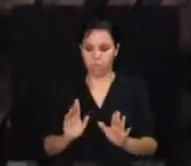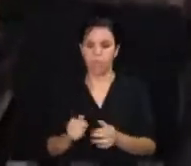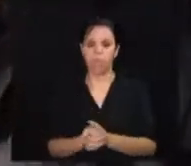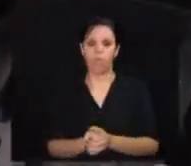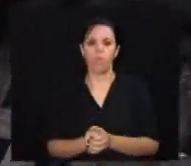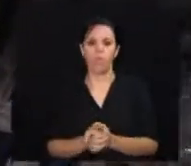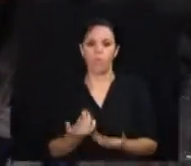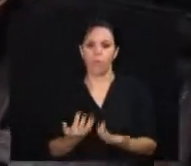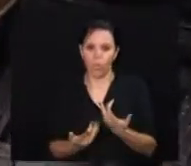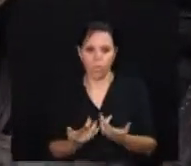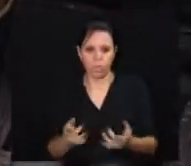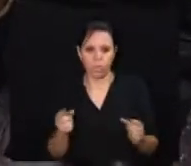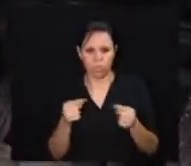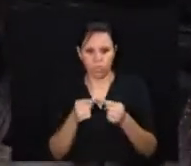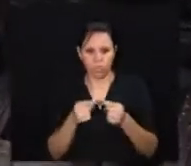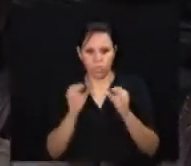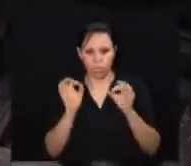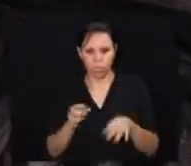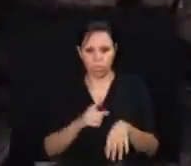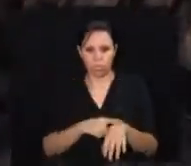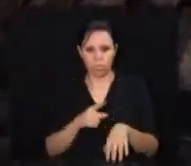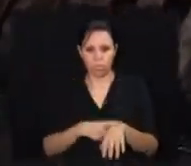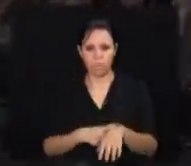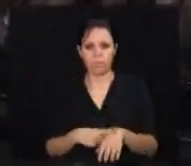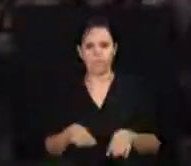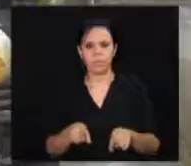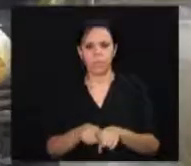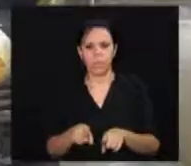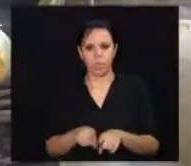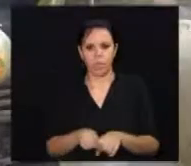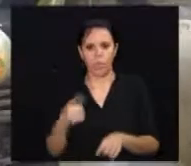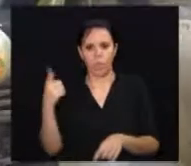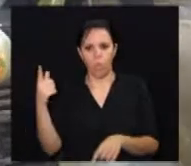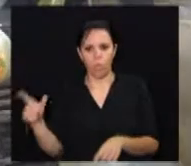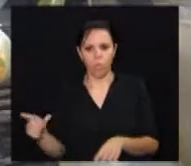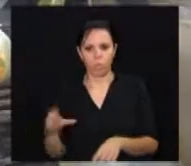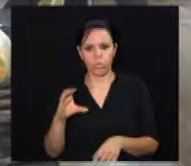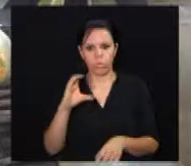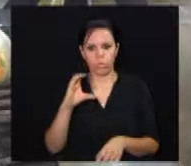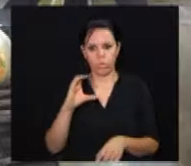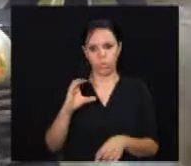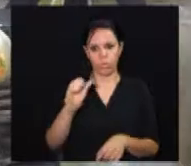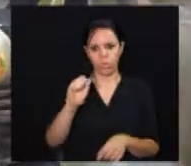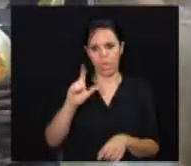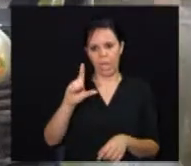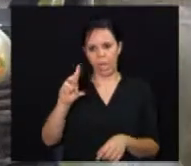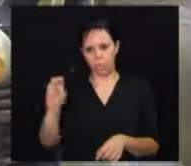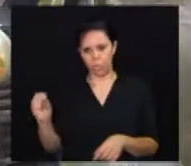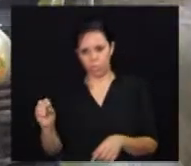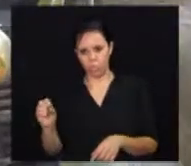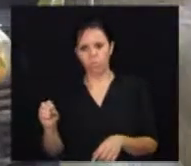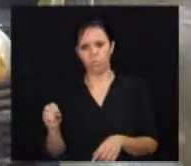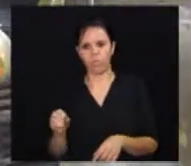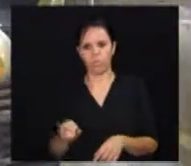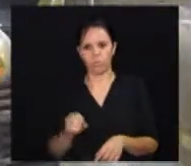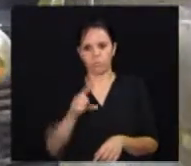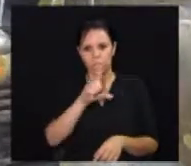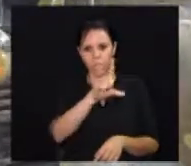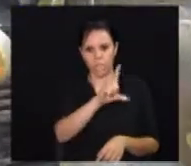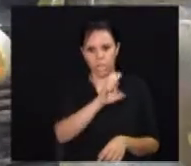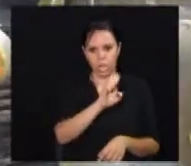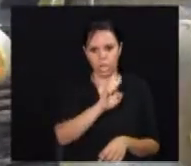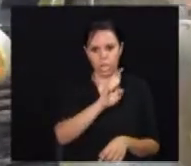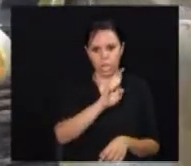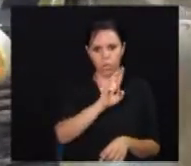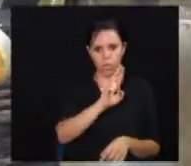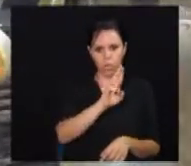cozimento, né? Eu vou colocar um pouquinho de caldo de legumes aqui, para dar um pouquinho mais de volume, de liquidez no